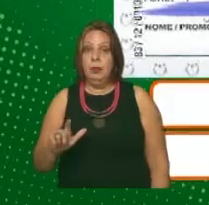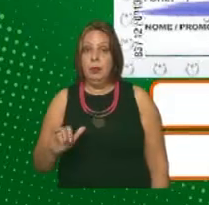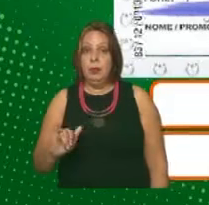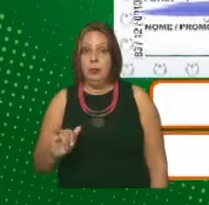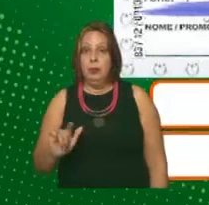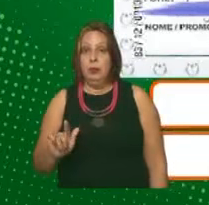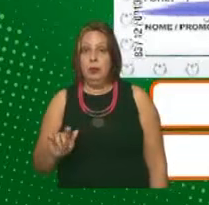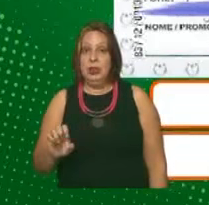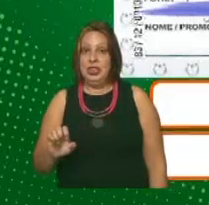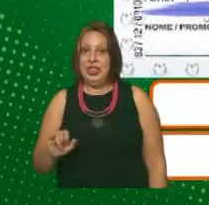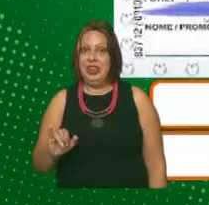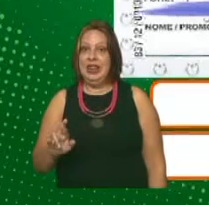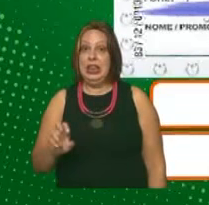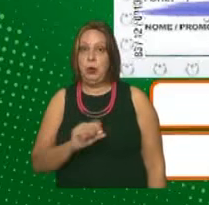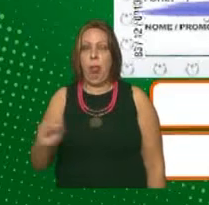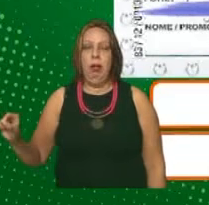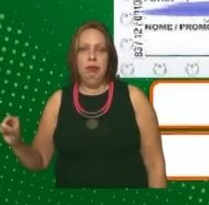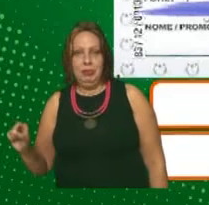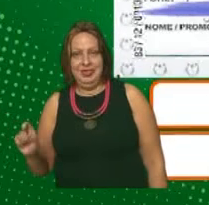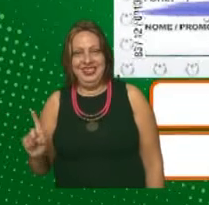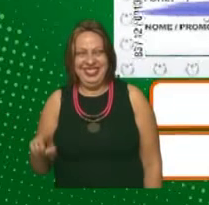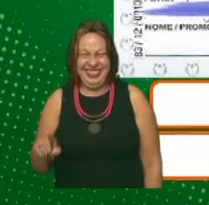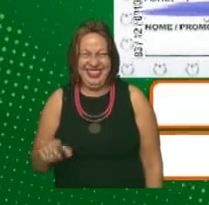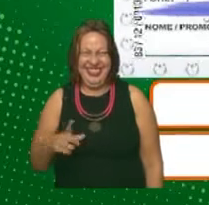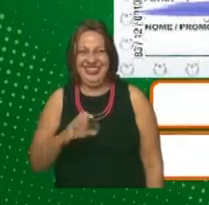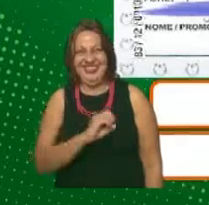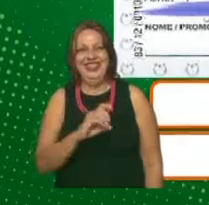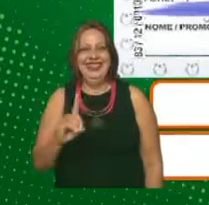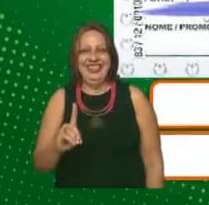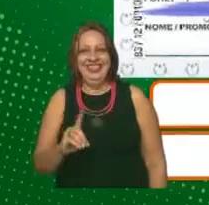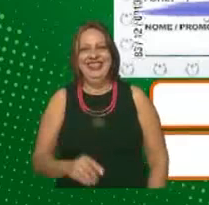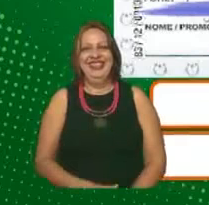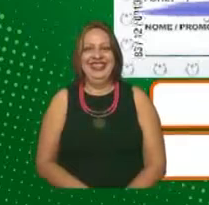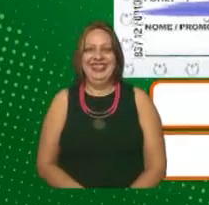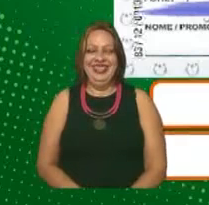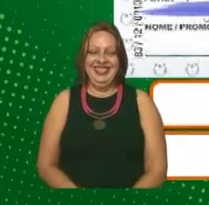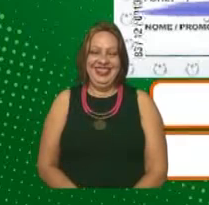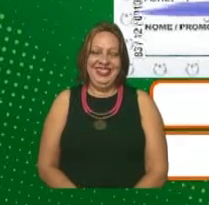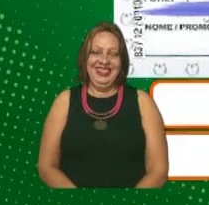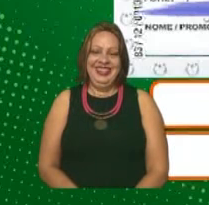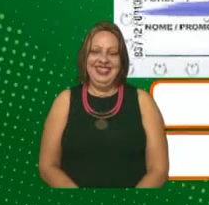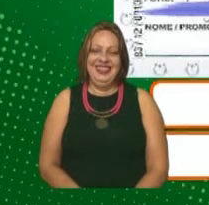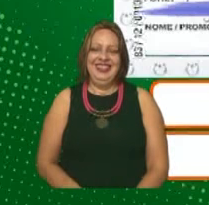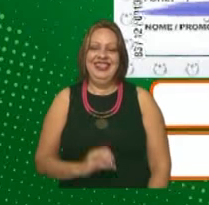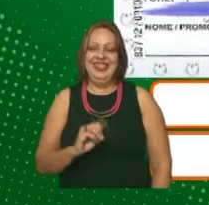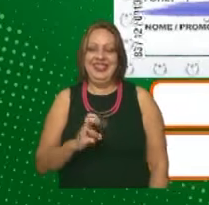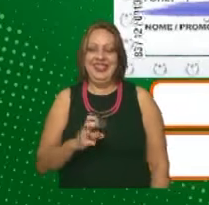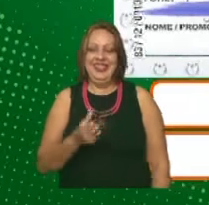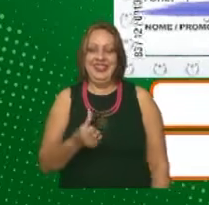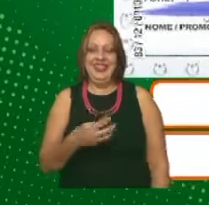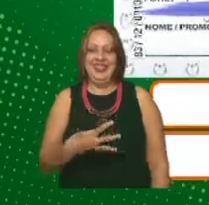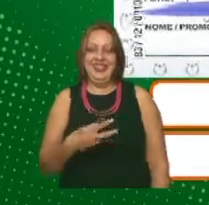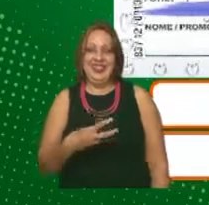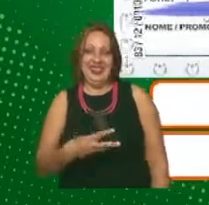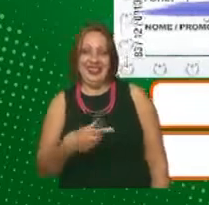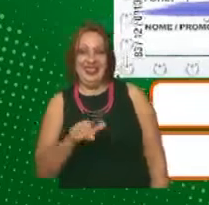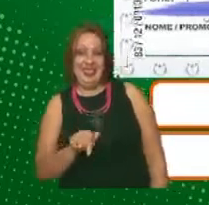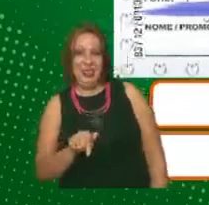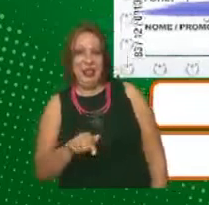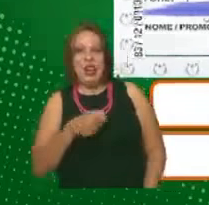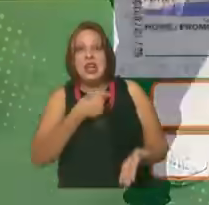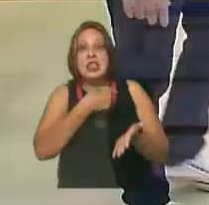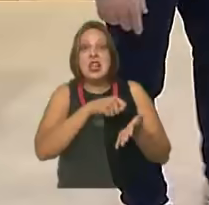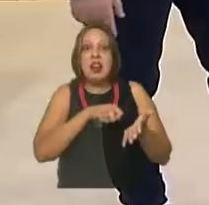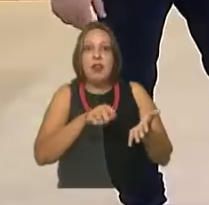Ligeirinho, bem ligeirinho mesmo, ó. Orlando Dantas aí, a Regional, certificado 056437, escreveu